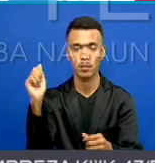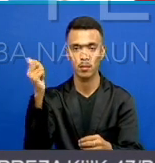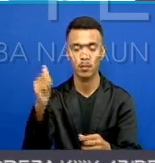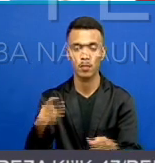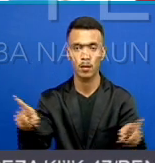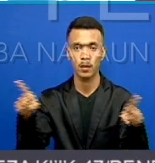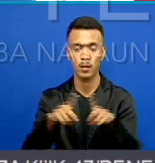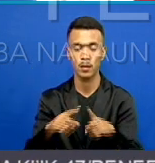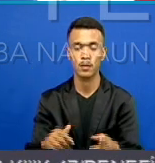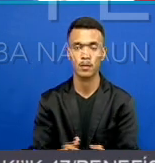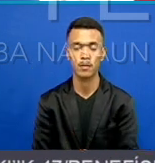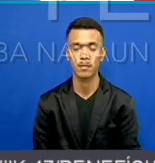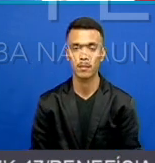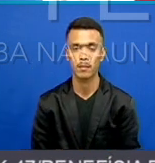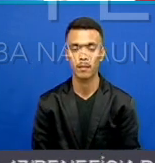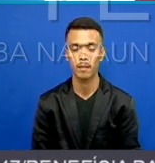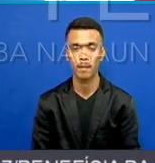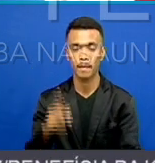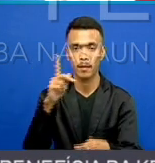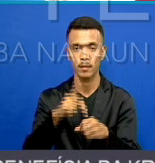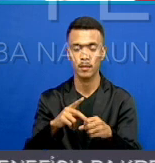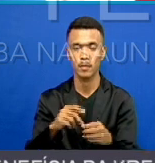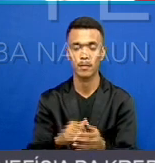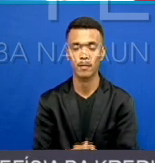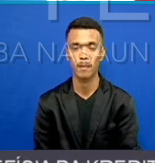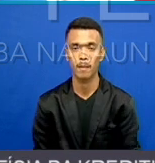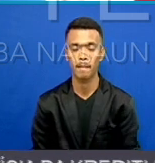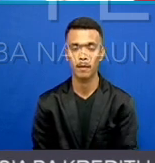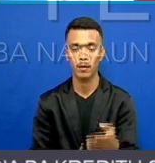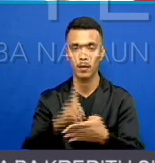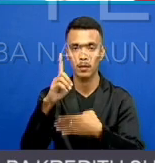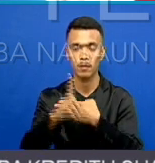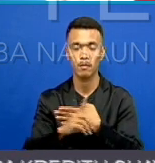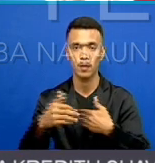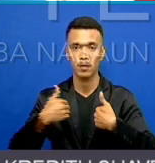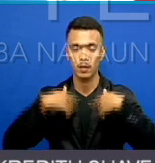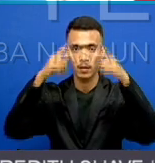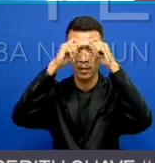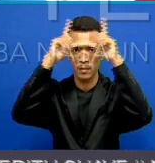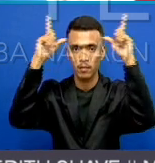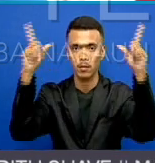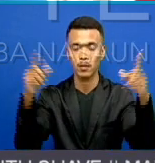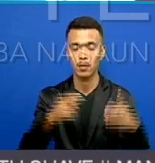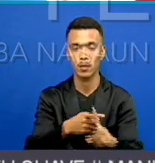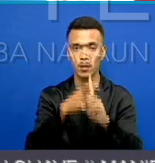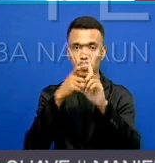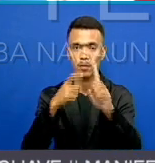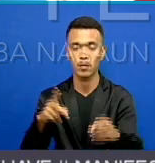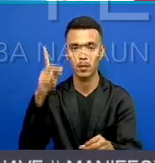municipal da Identidade. Recursos minerais na Bahia Santos ajuda desenvolver a Timor-Leste, livros e projetos Bahia